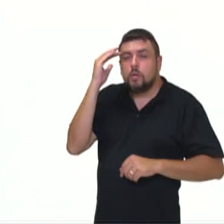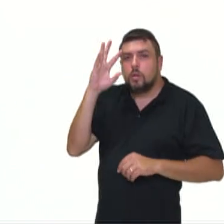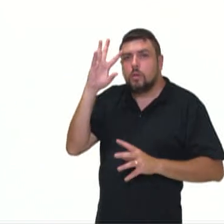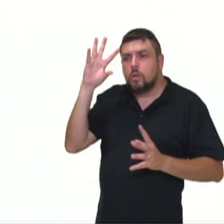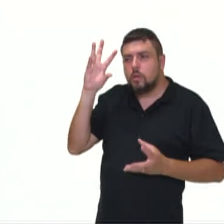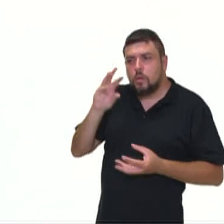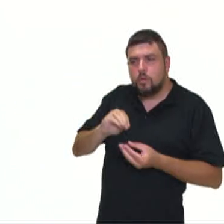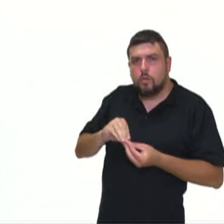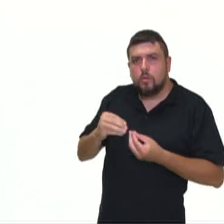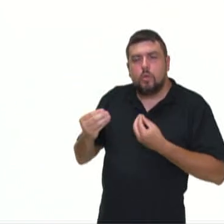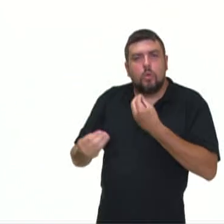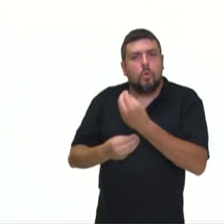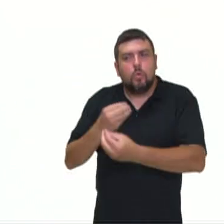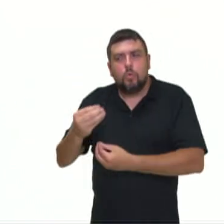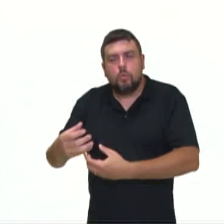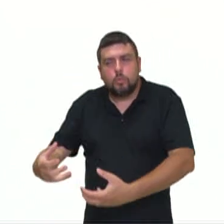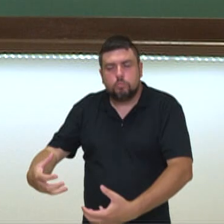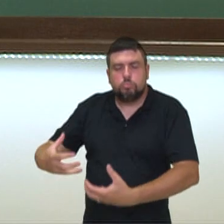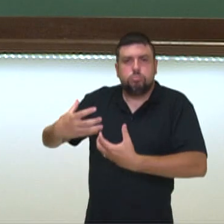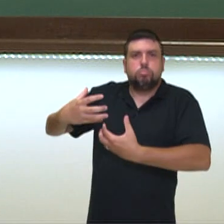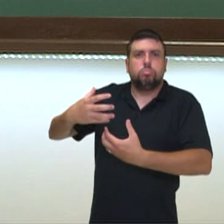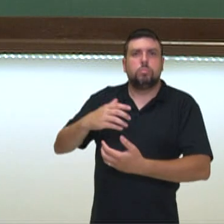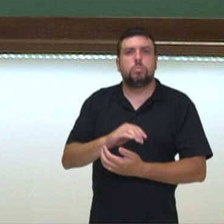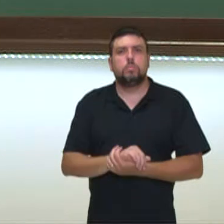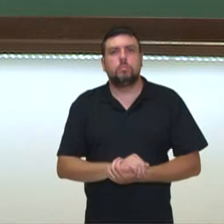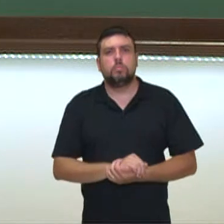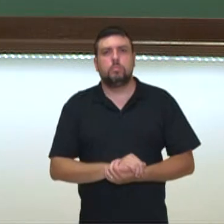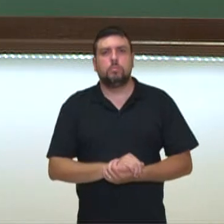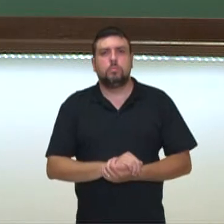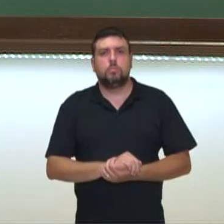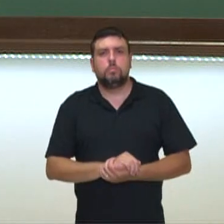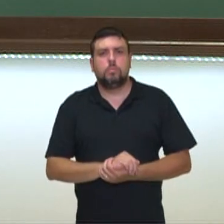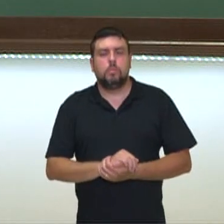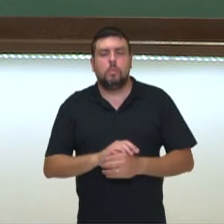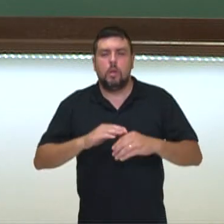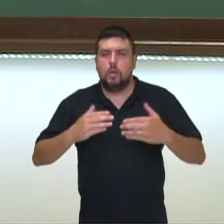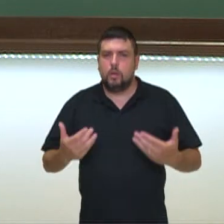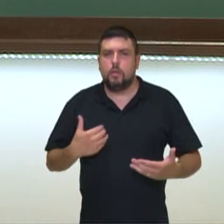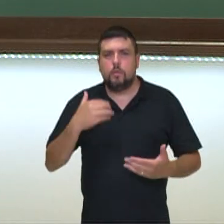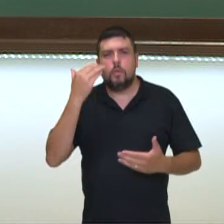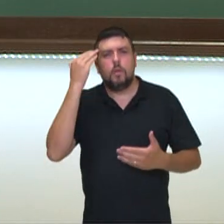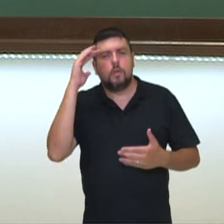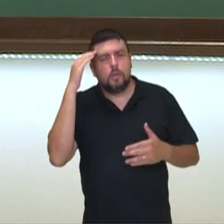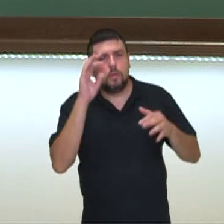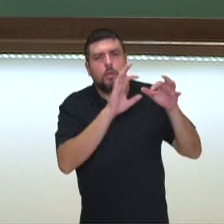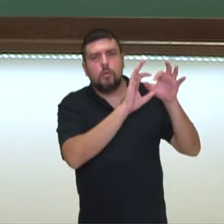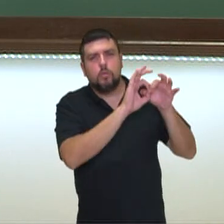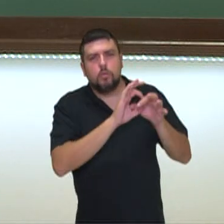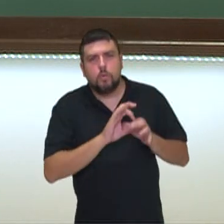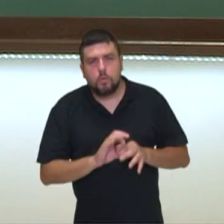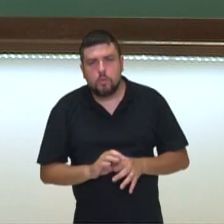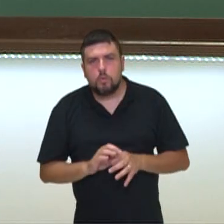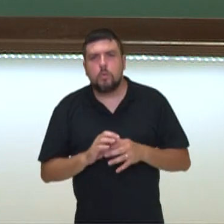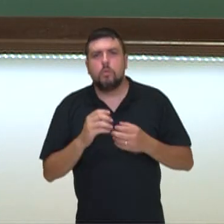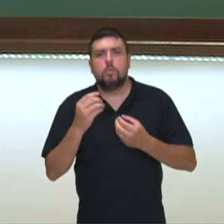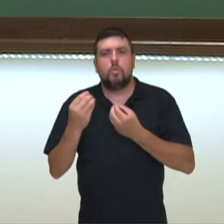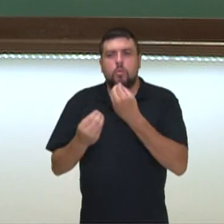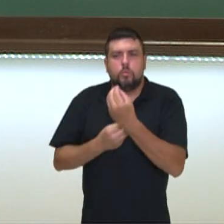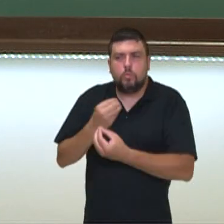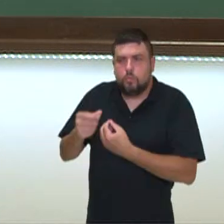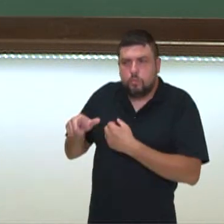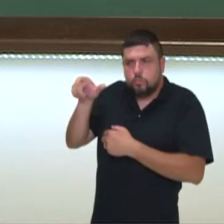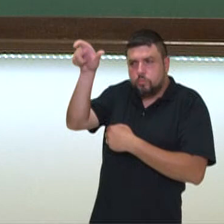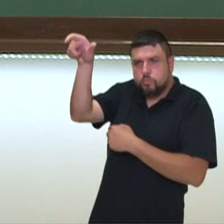ela nos atinge. Então, gente, essa questão de entender o contexto, onde que a pessoa está inserida, para compreender